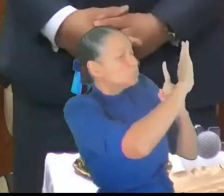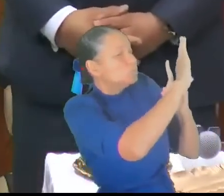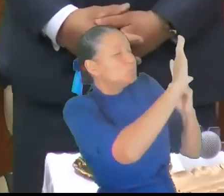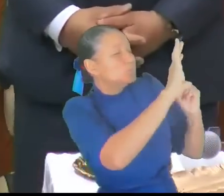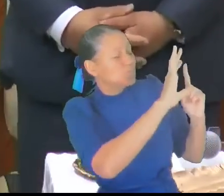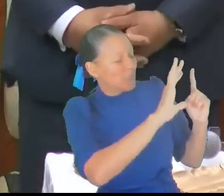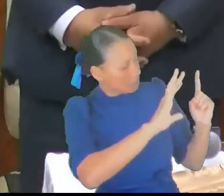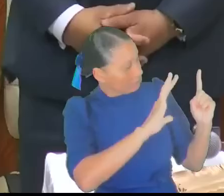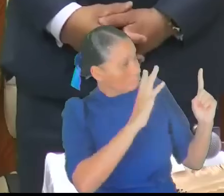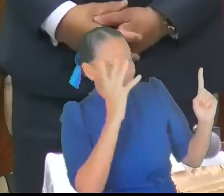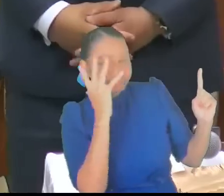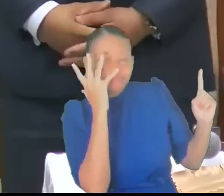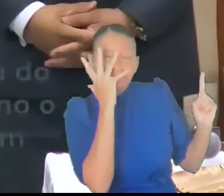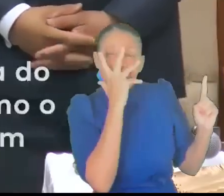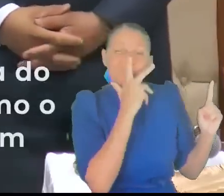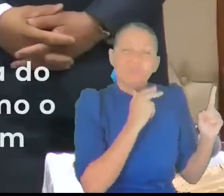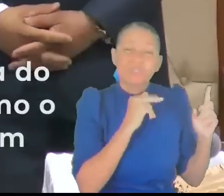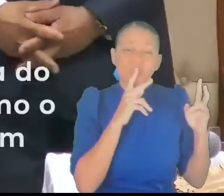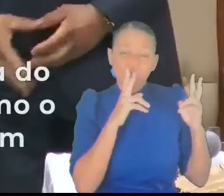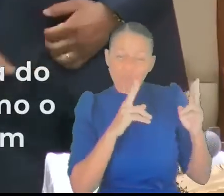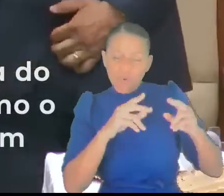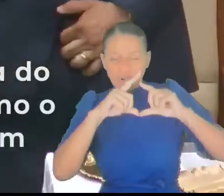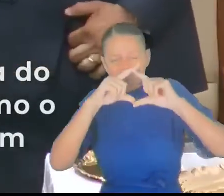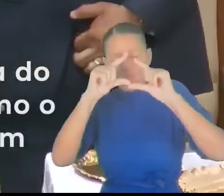Formosa como a lua,